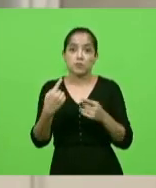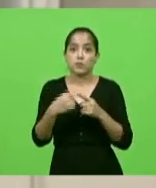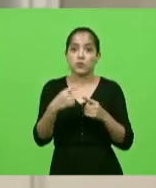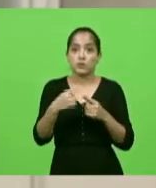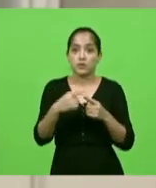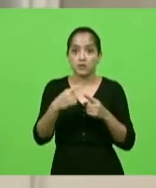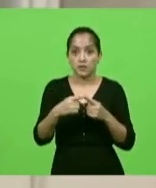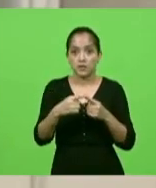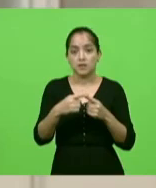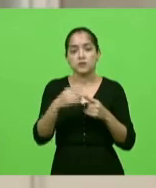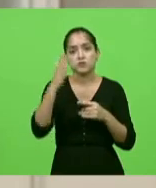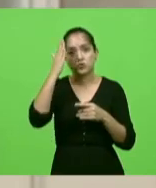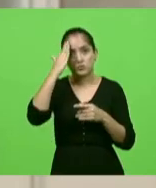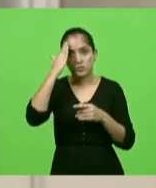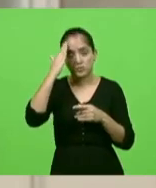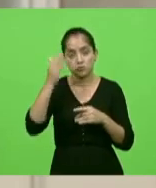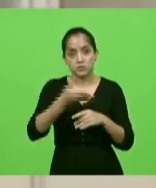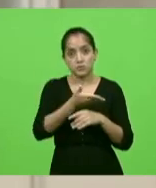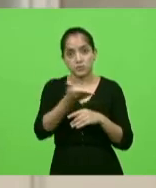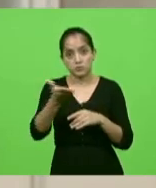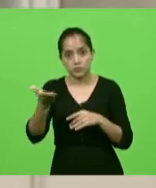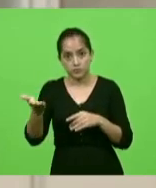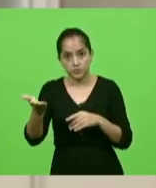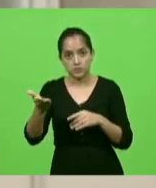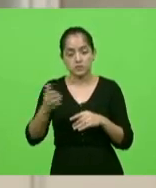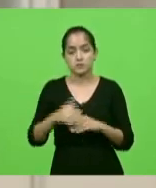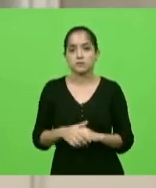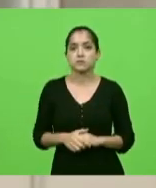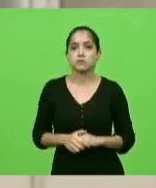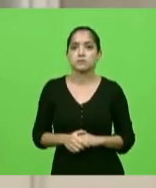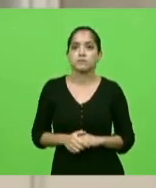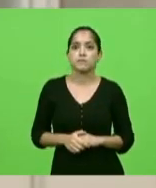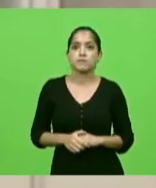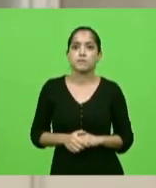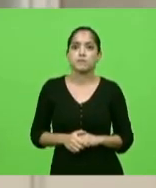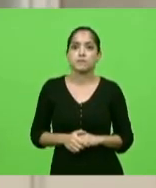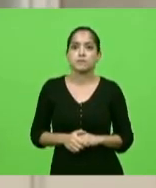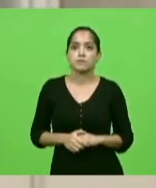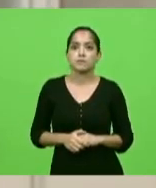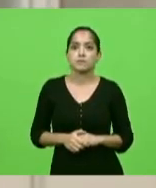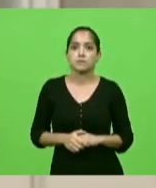os autos são de pleno conhecimento de vossas excelências